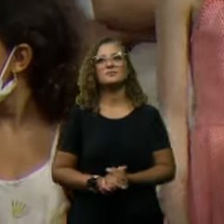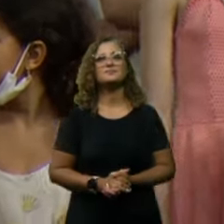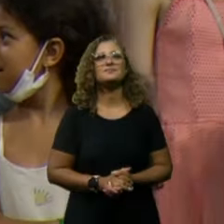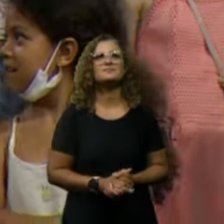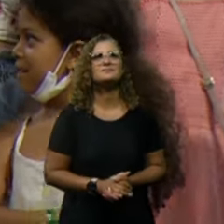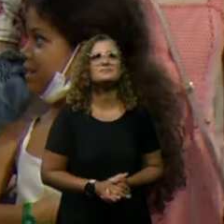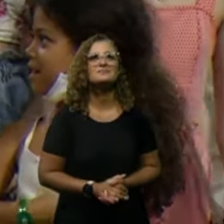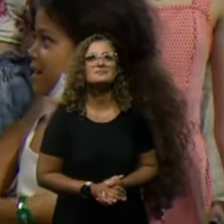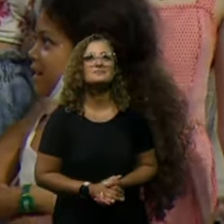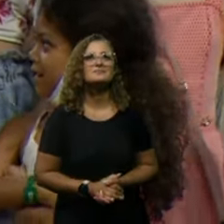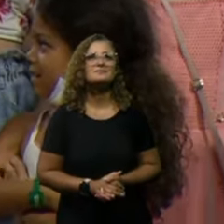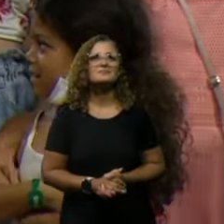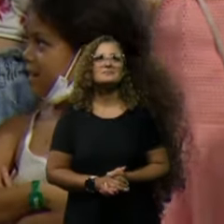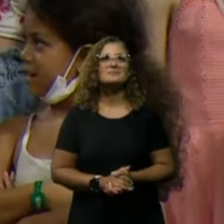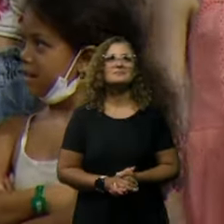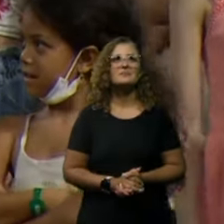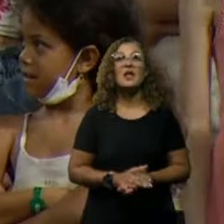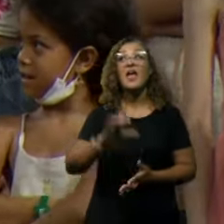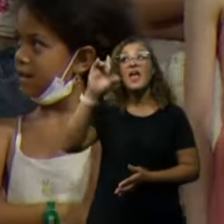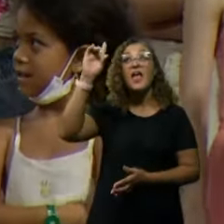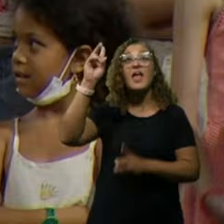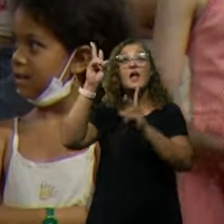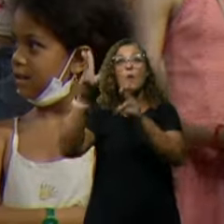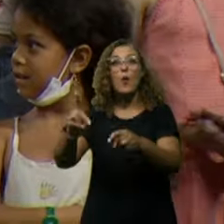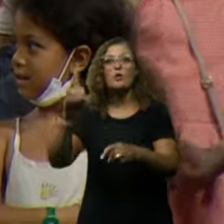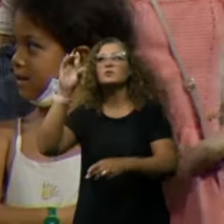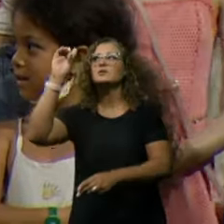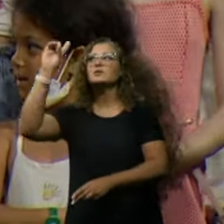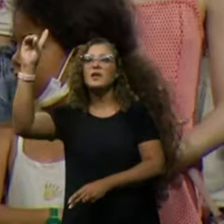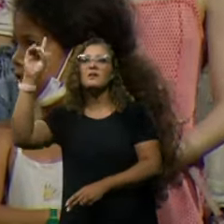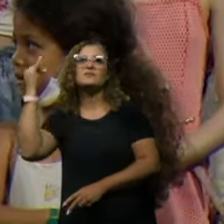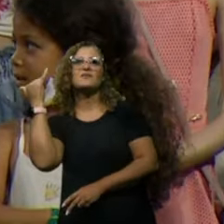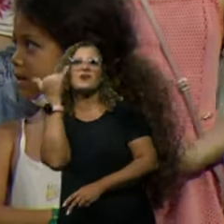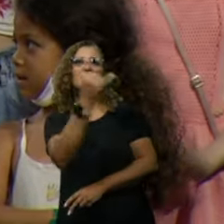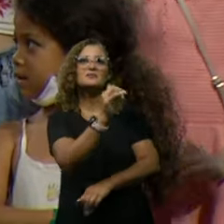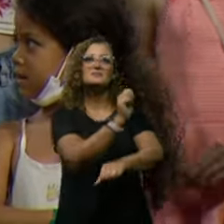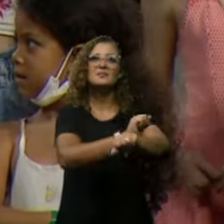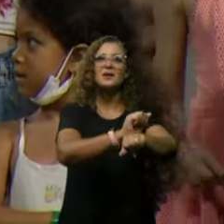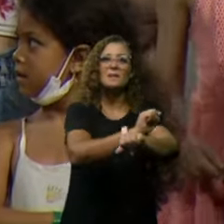que ele quer dizer Abraão tenta se desvencilhar da vaidade